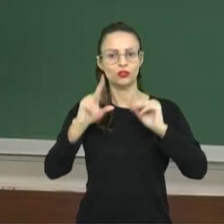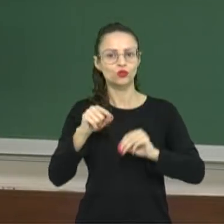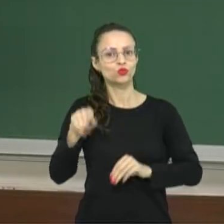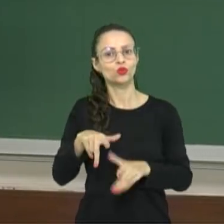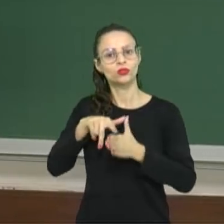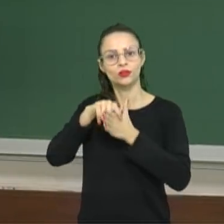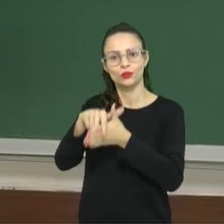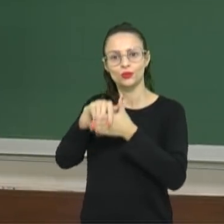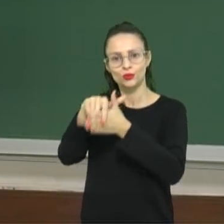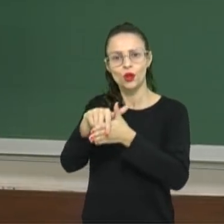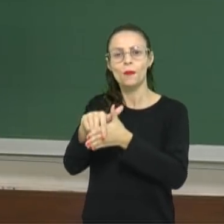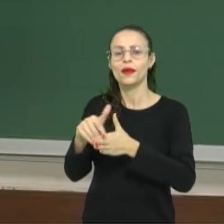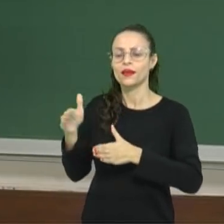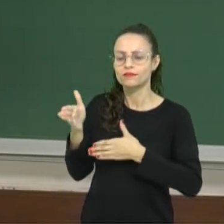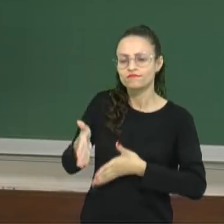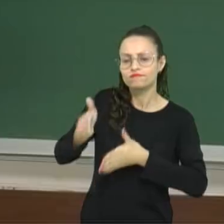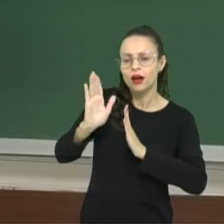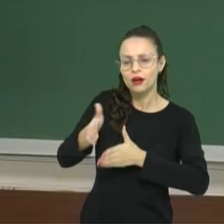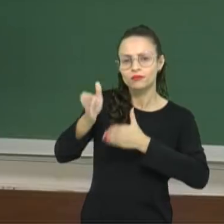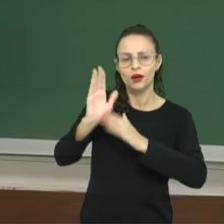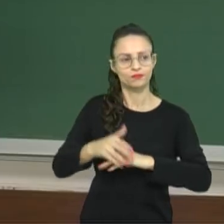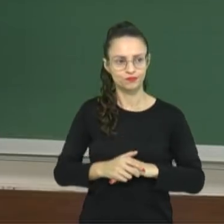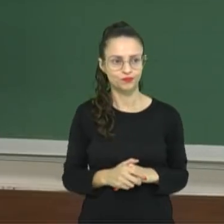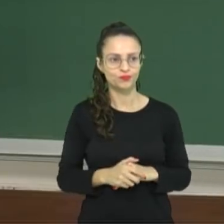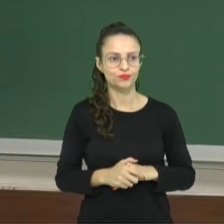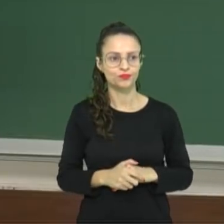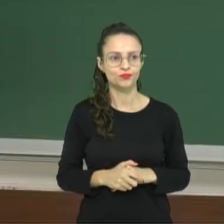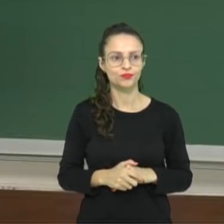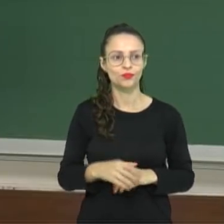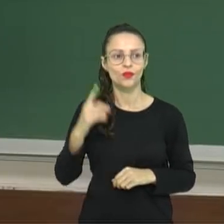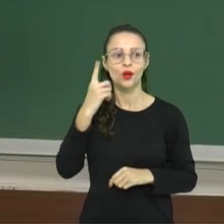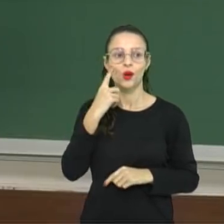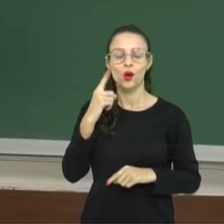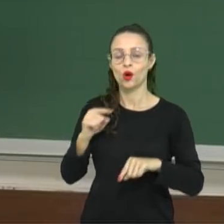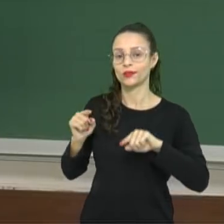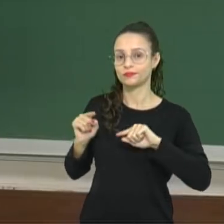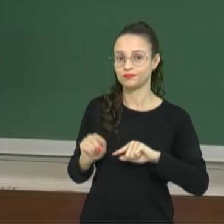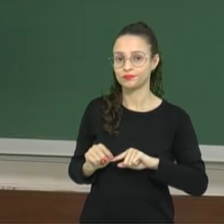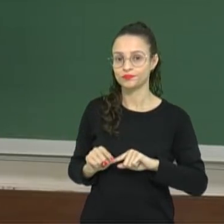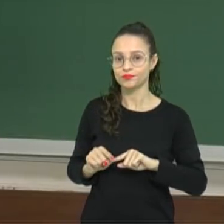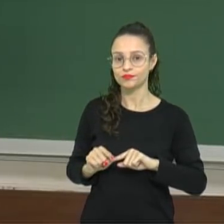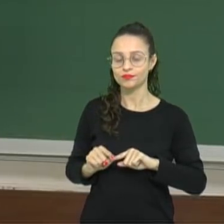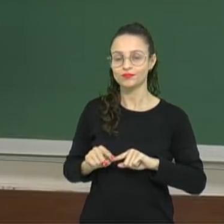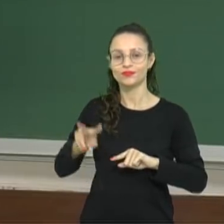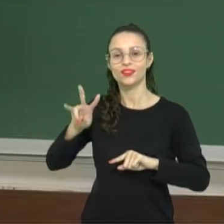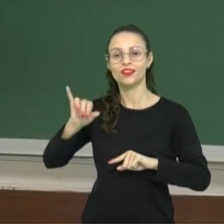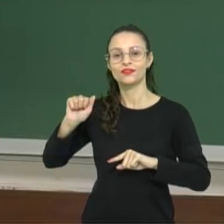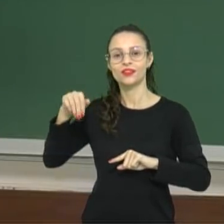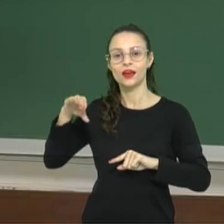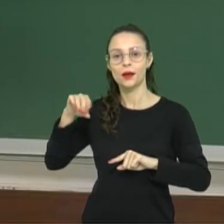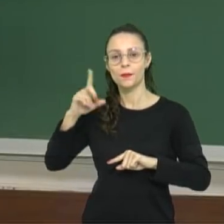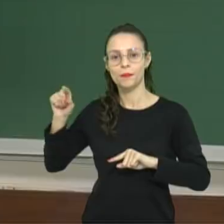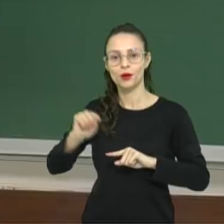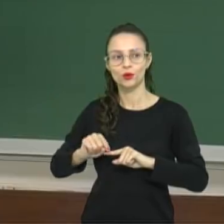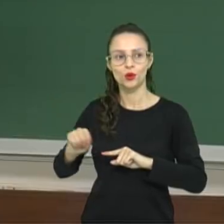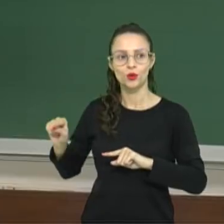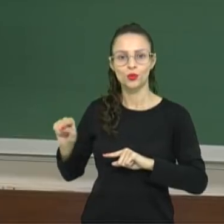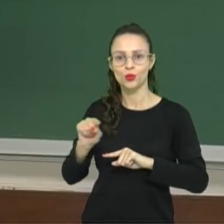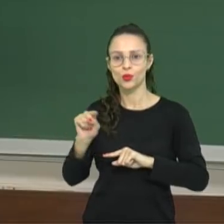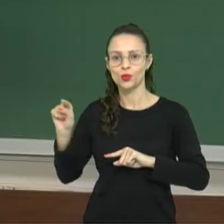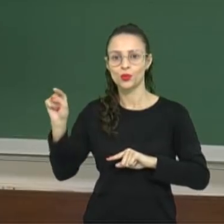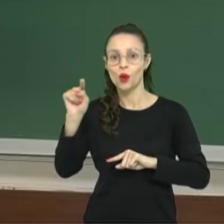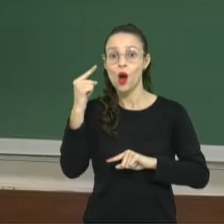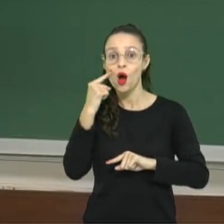que aconteceram lá. E aí aqui nós vamos ter o traçado, então saindo aqui de Viamão, olha quantos